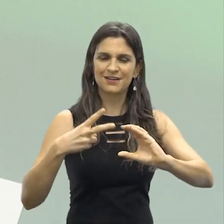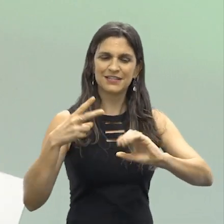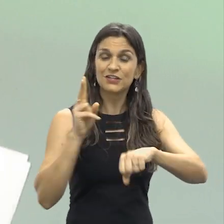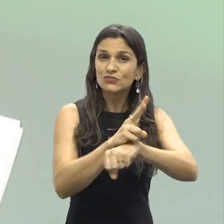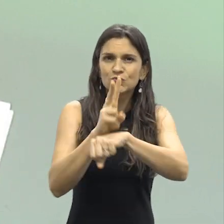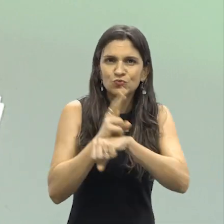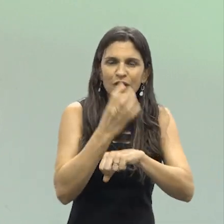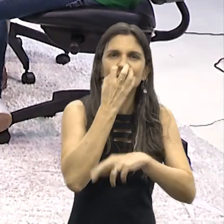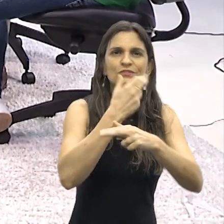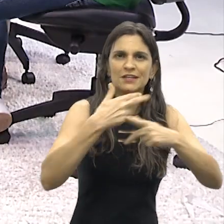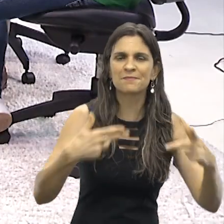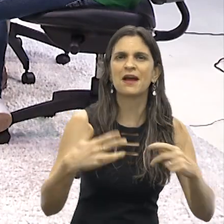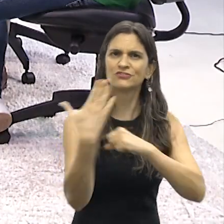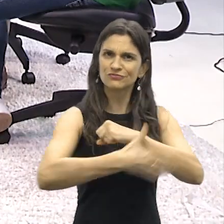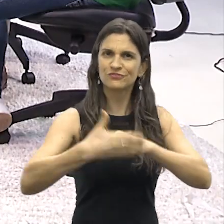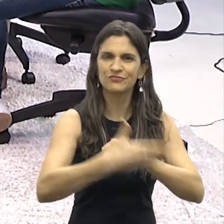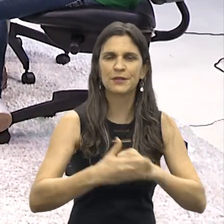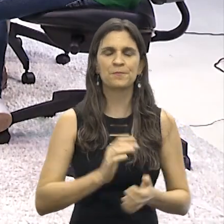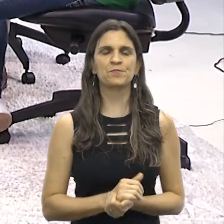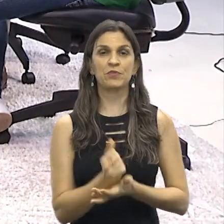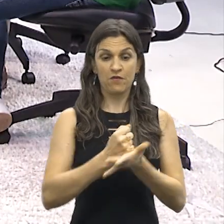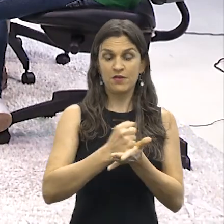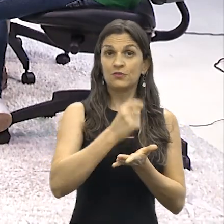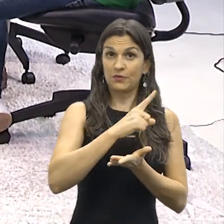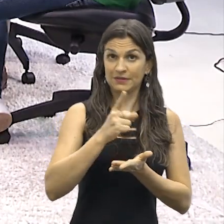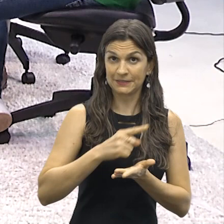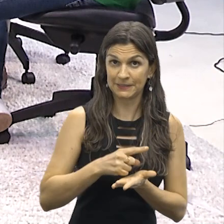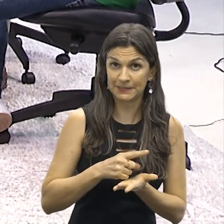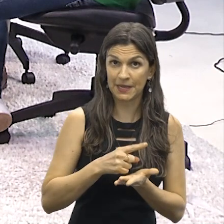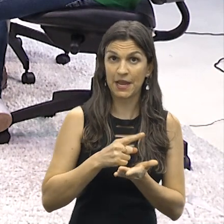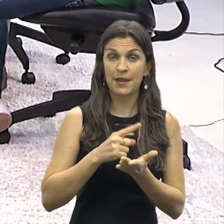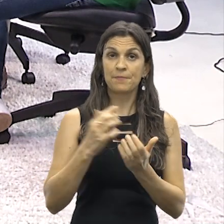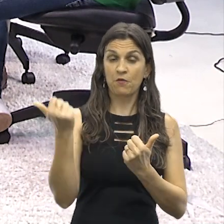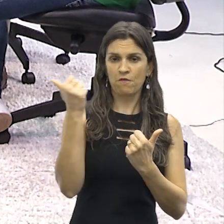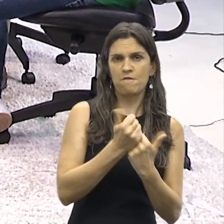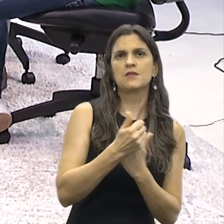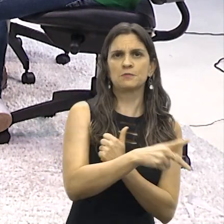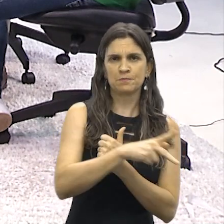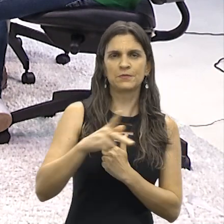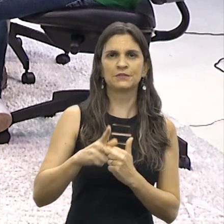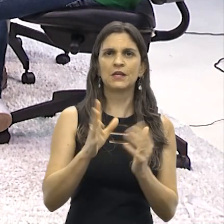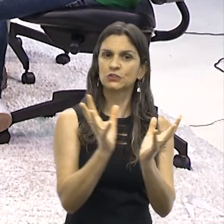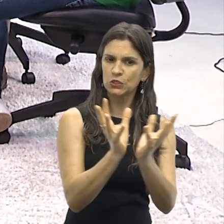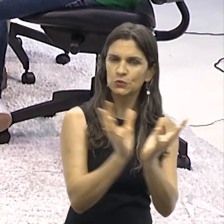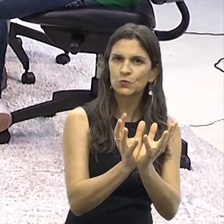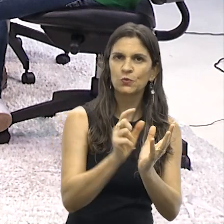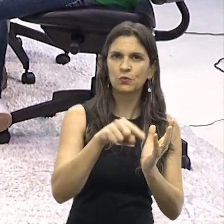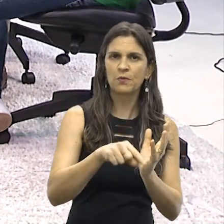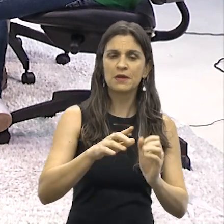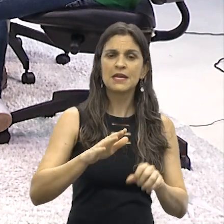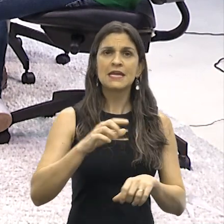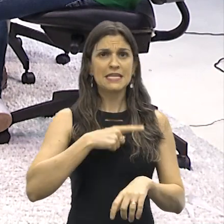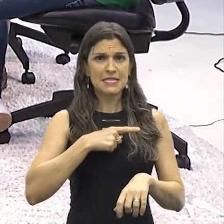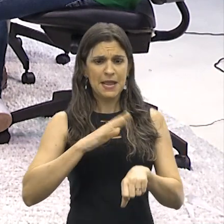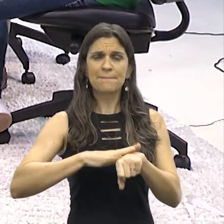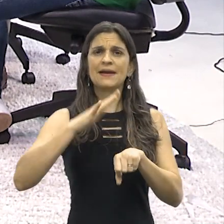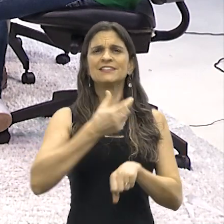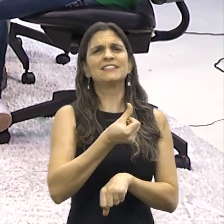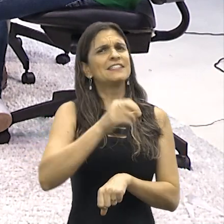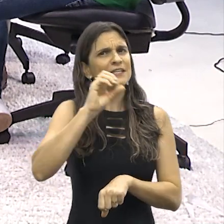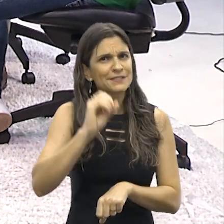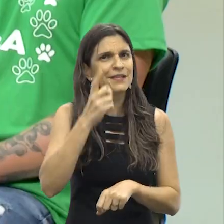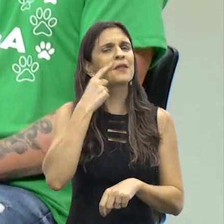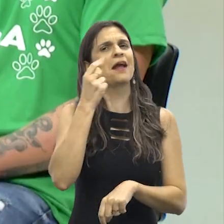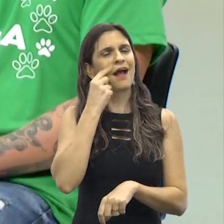de Leis. O Zé da Farmácia, que é vice-presidente da comissão e protetor que abriga mais de 60 gatos.